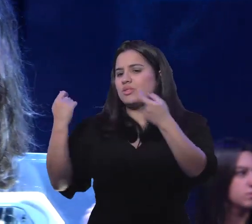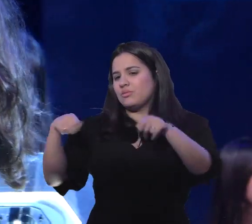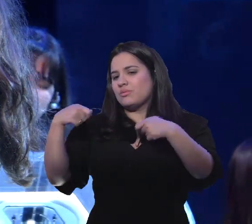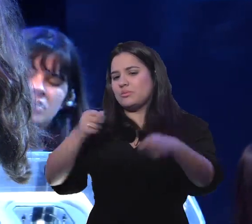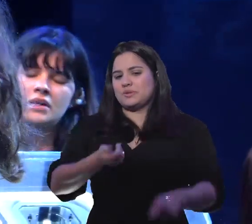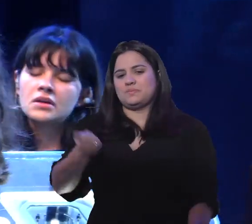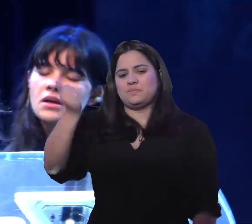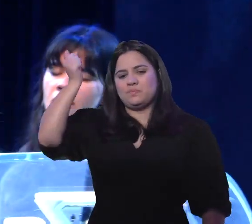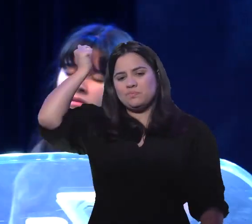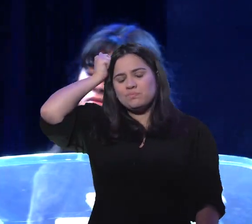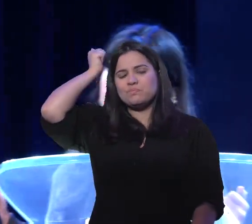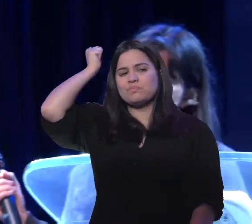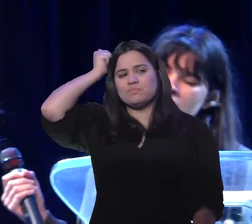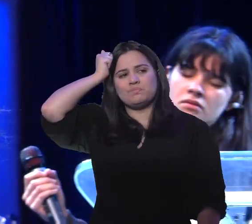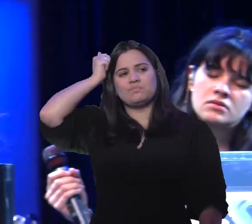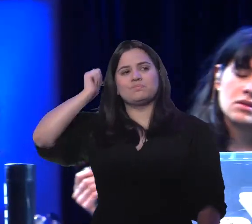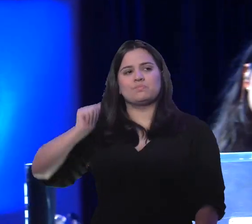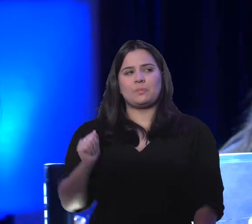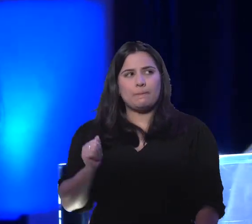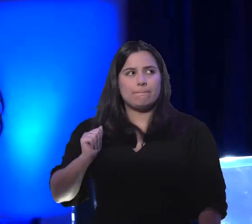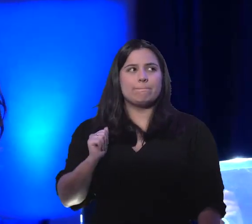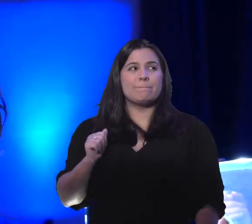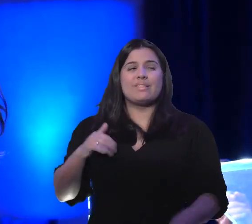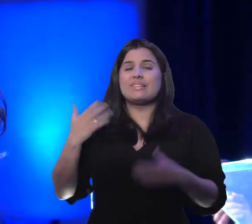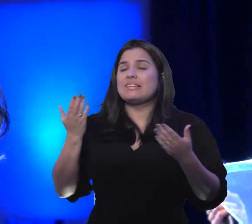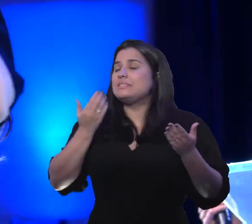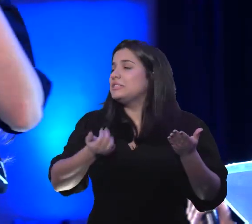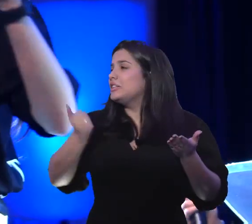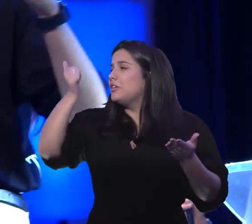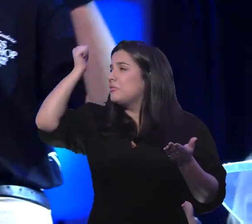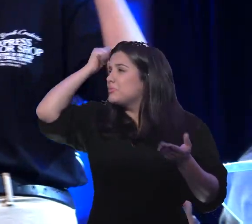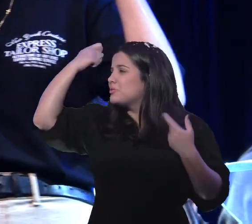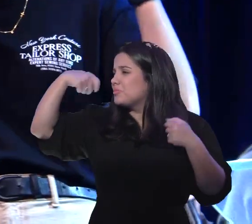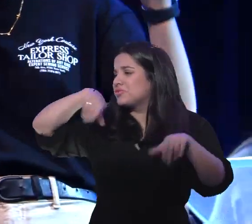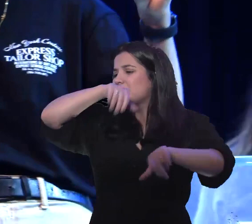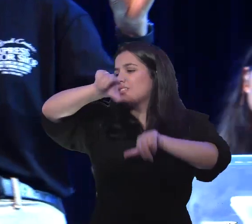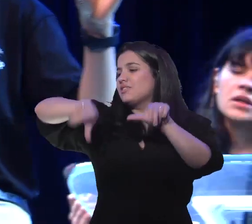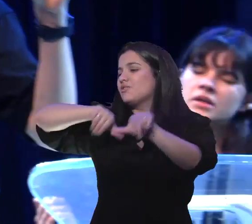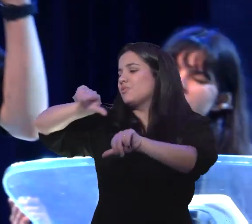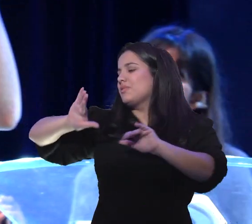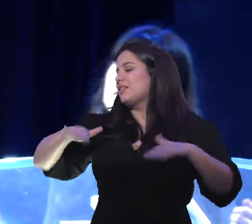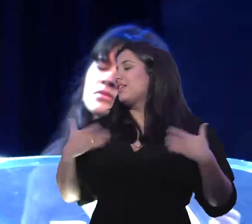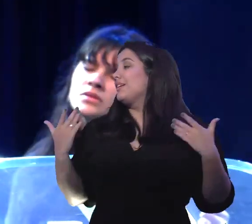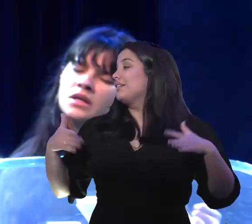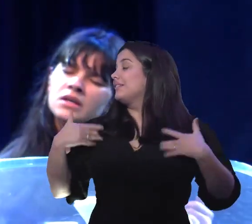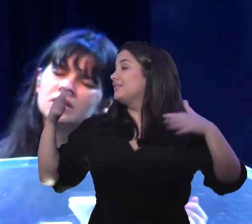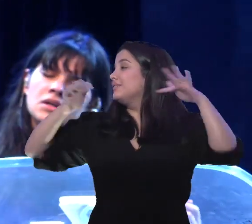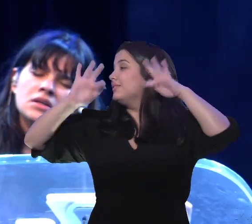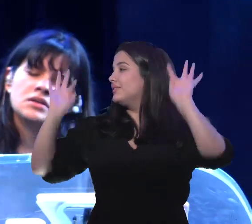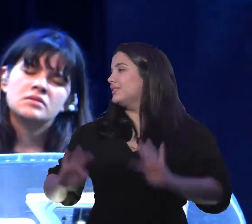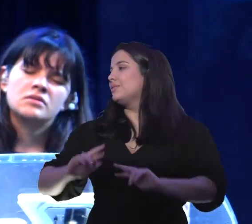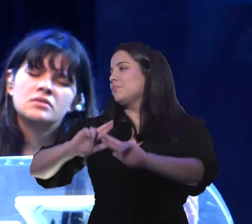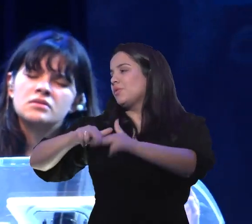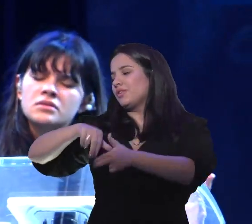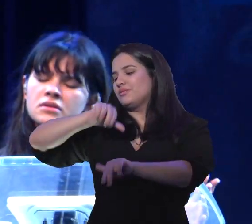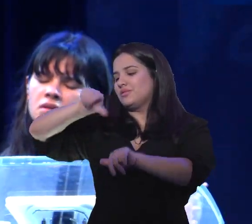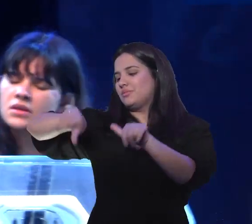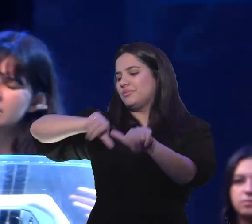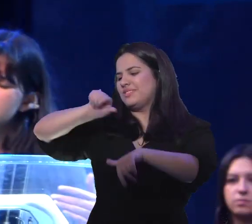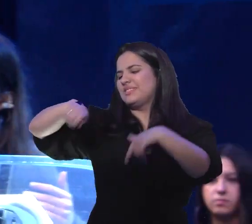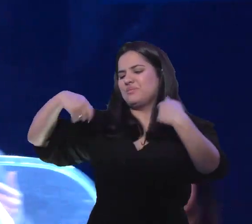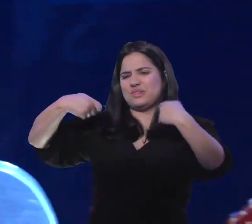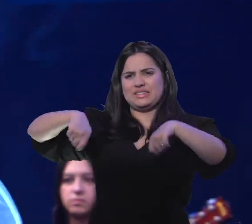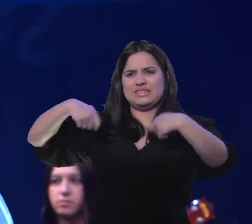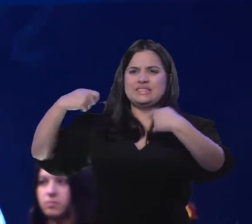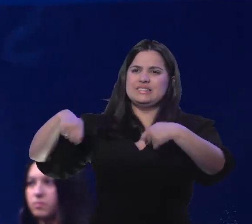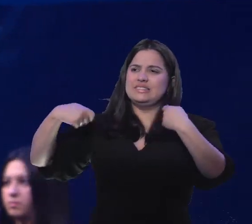transformação. Que o arrependimento no coração deles possa se transformar em alegria por causa da mudança que o Senhor fez na vida deles,